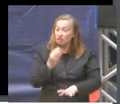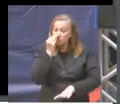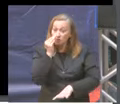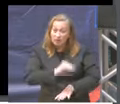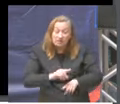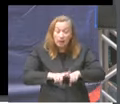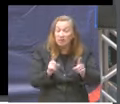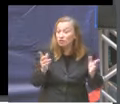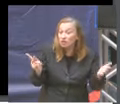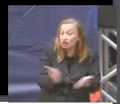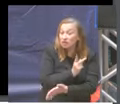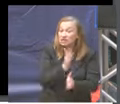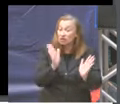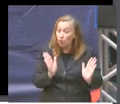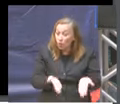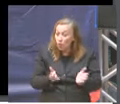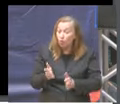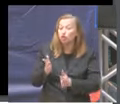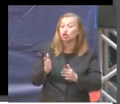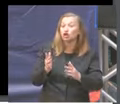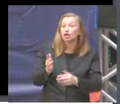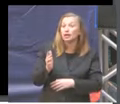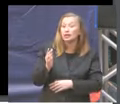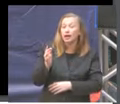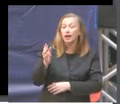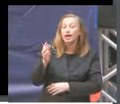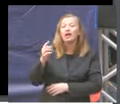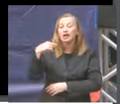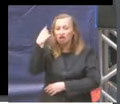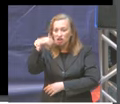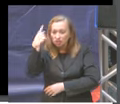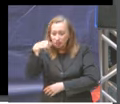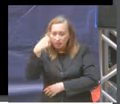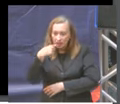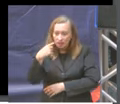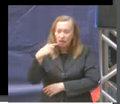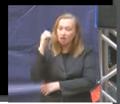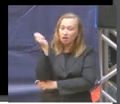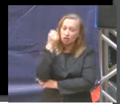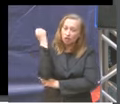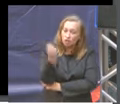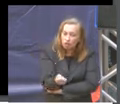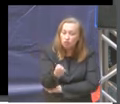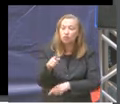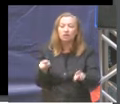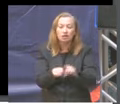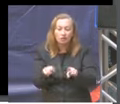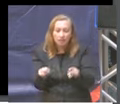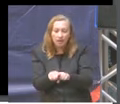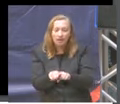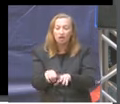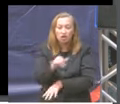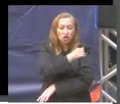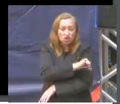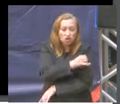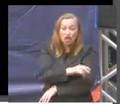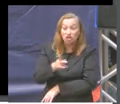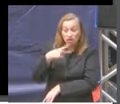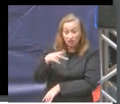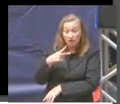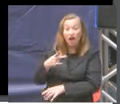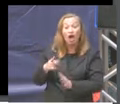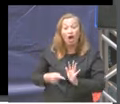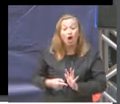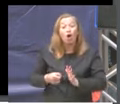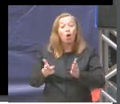acontecendo hoje na Espanha, o que aconteceu no Rio Grande do Sul, o que acontece no Rio de Janeiro todos os anos, a gente fala, guarda a manchete de Petrópolis